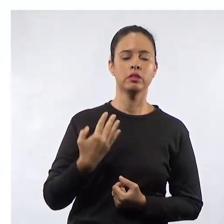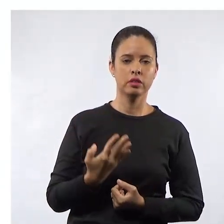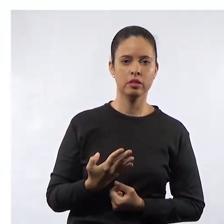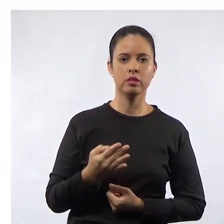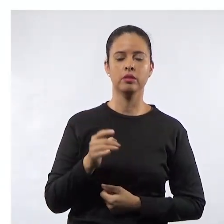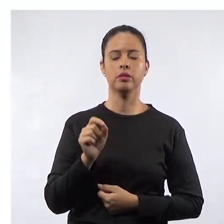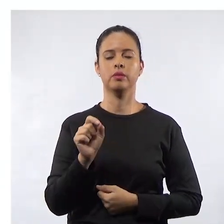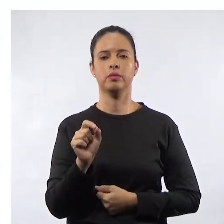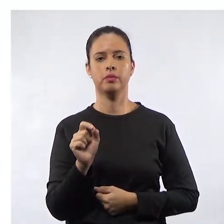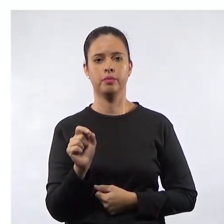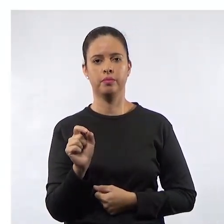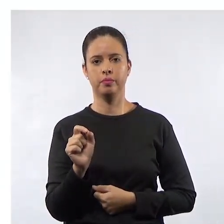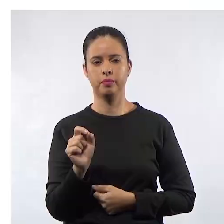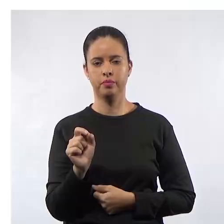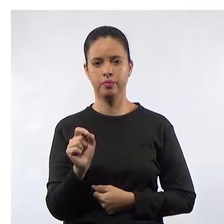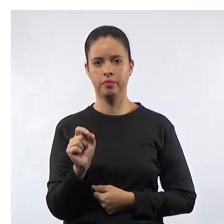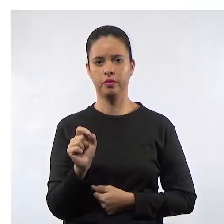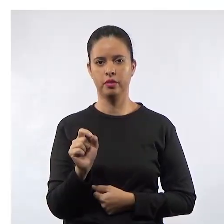seja, não